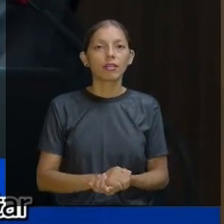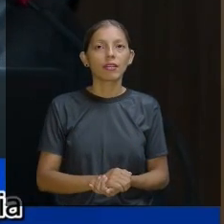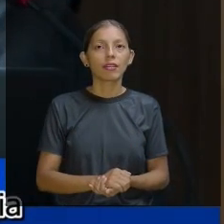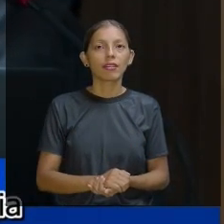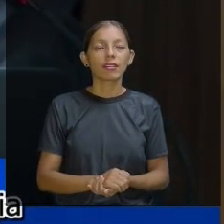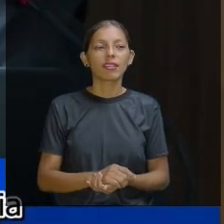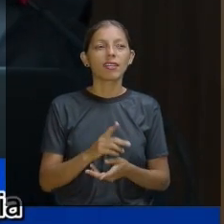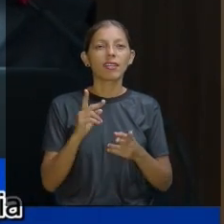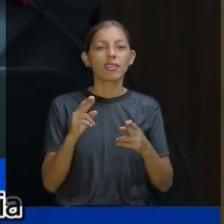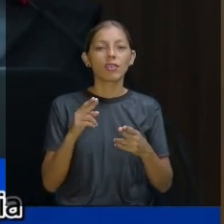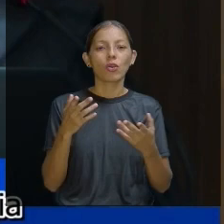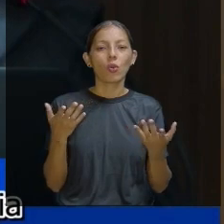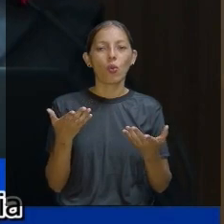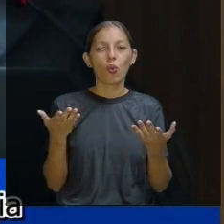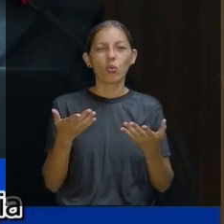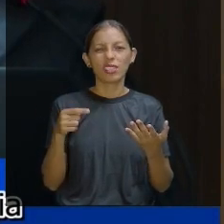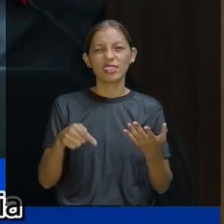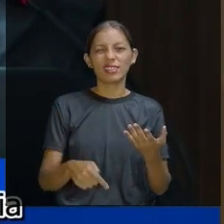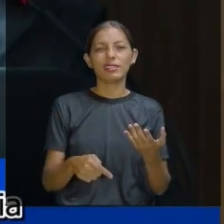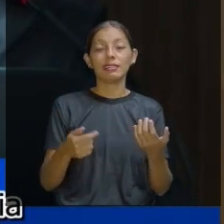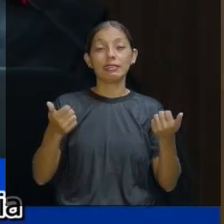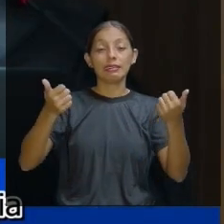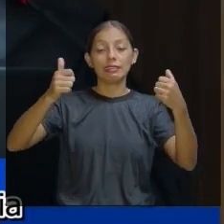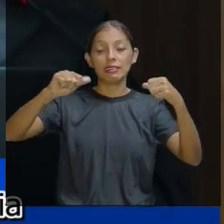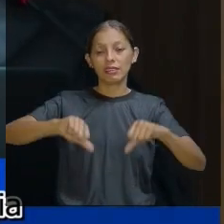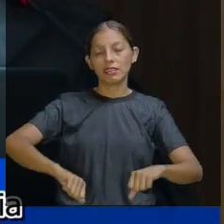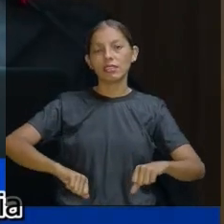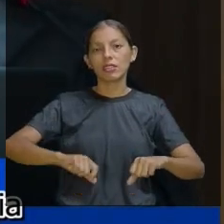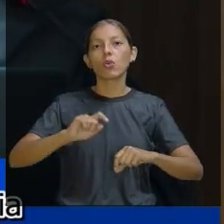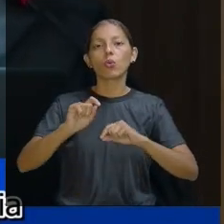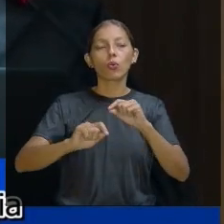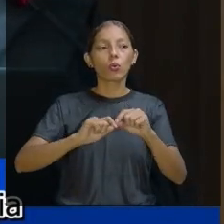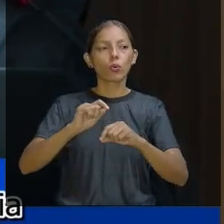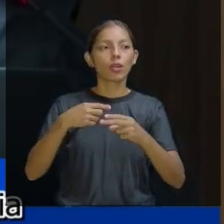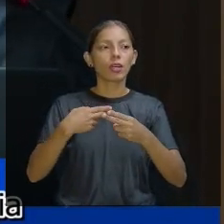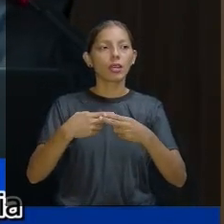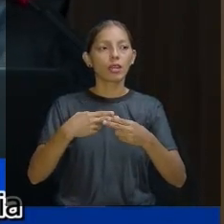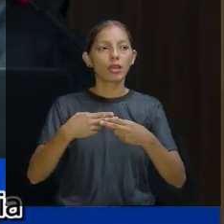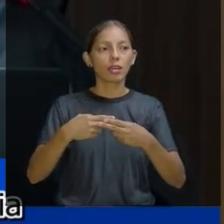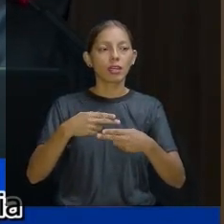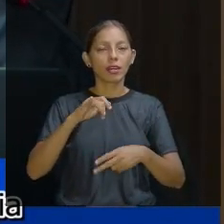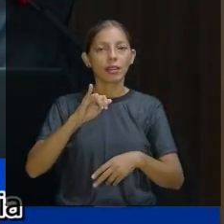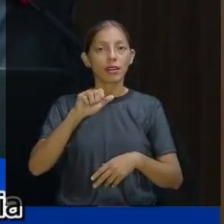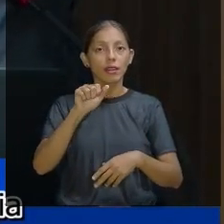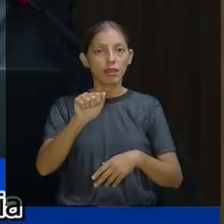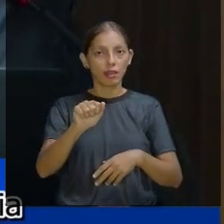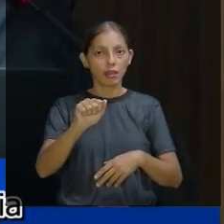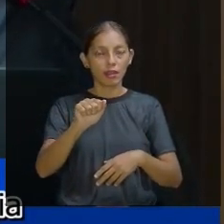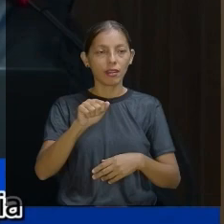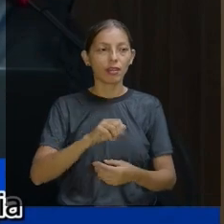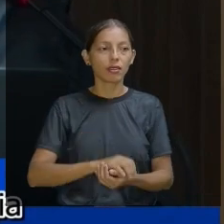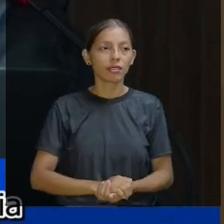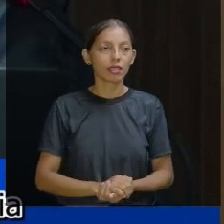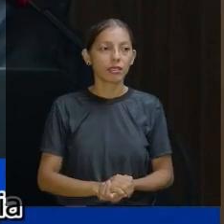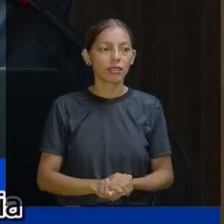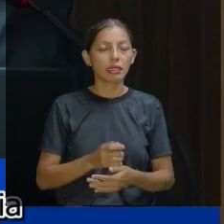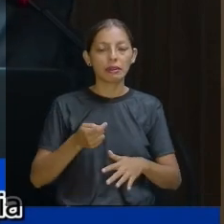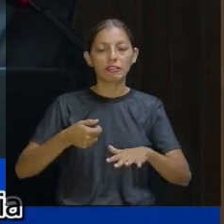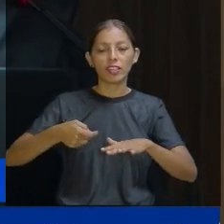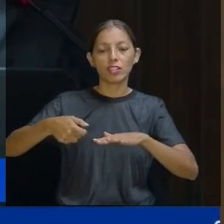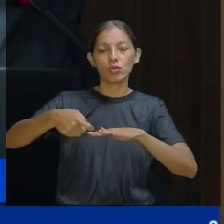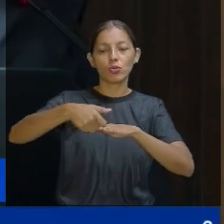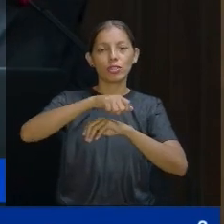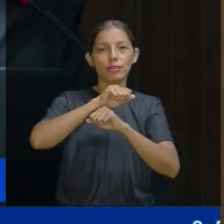século, de usar a inteligência artificial, usar a tecnologia para desinformar, para causar